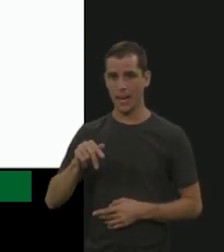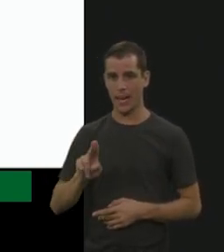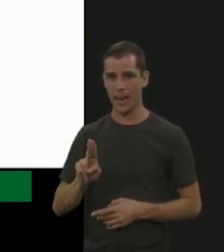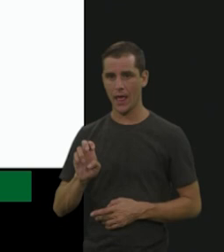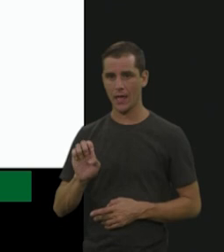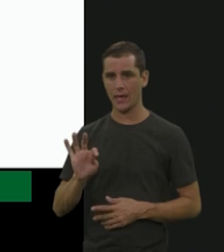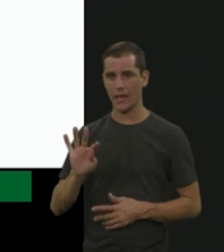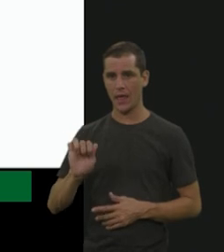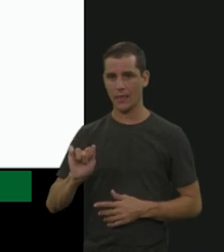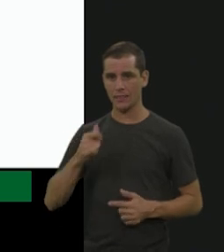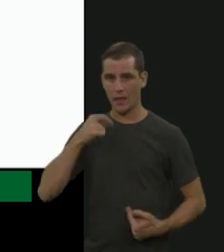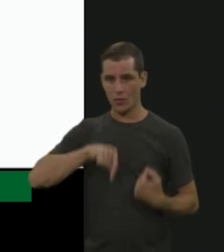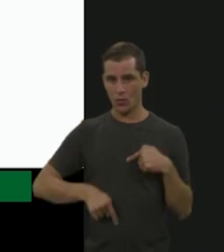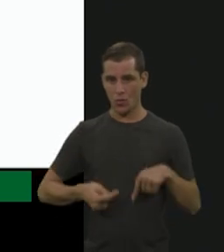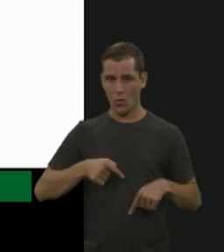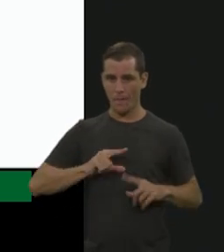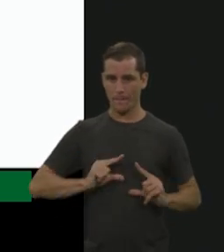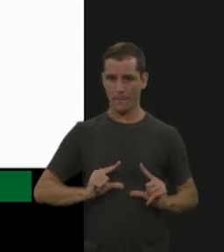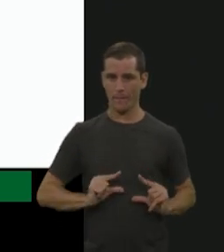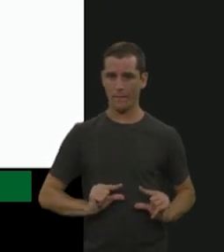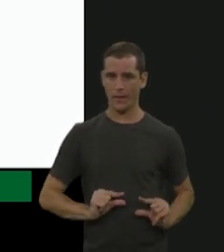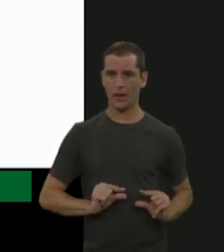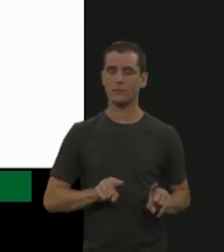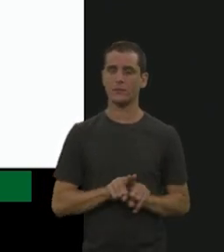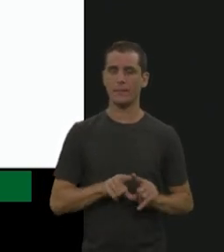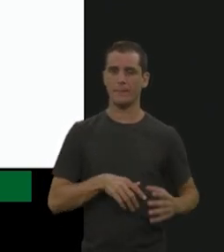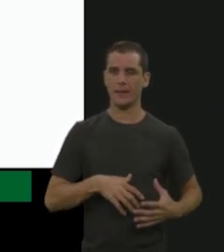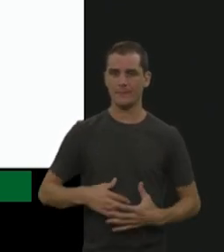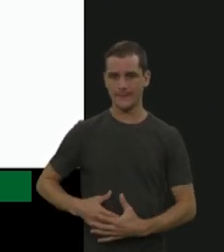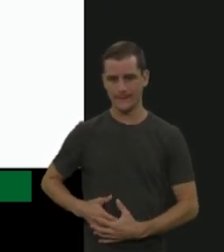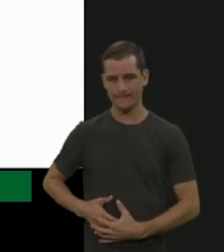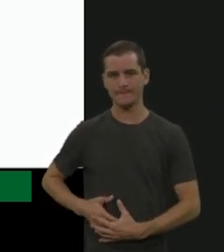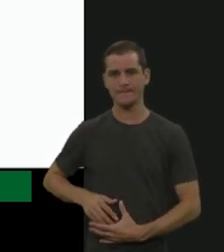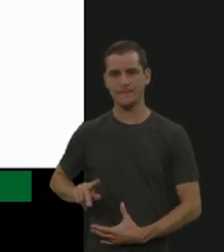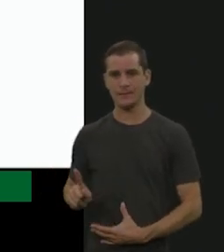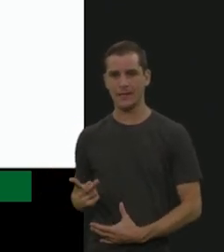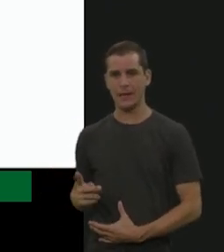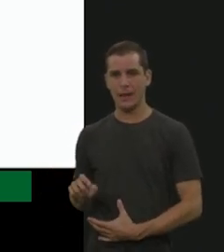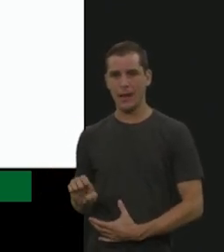Tá? Então, pelo acometimento hepático, tem alteração do metabolismo